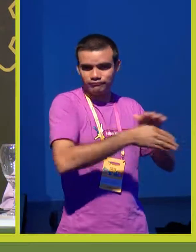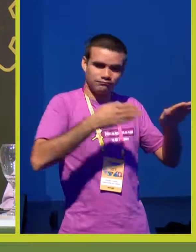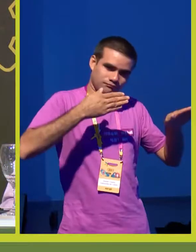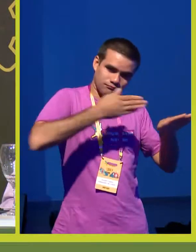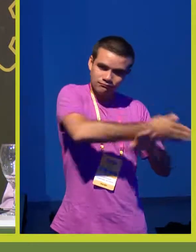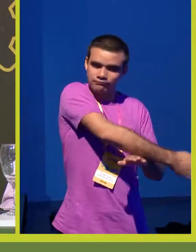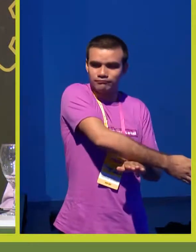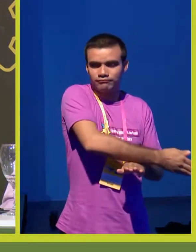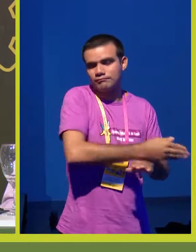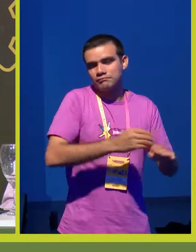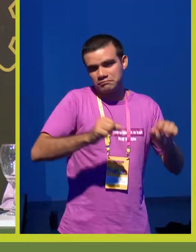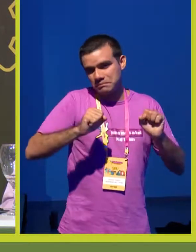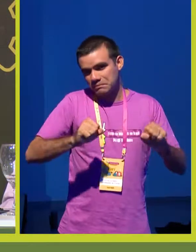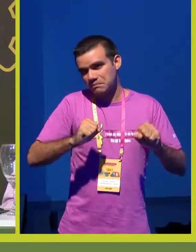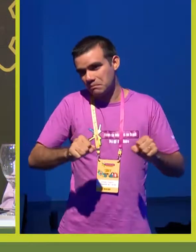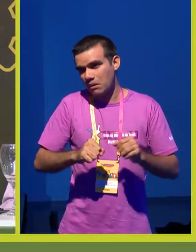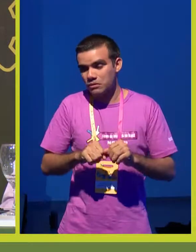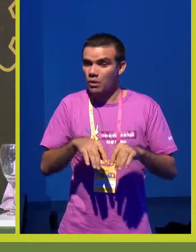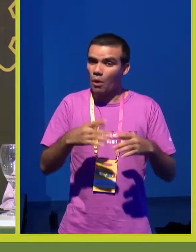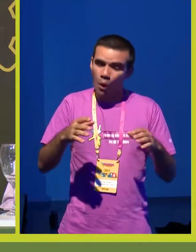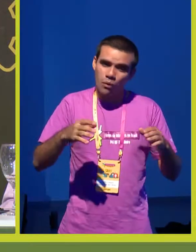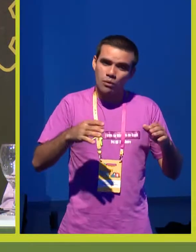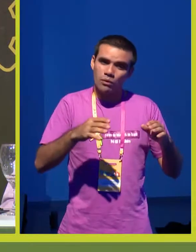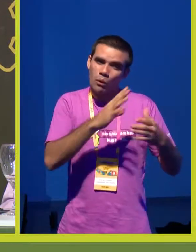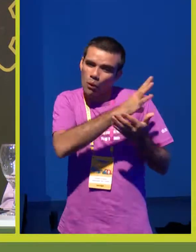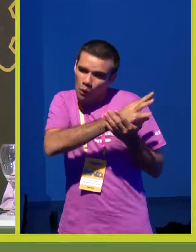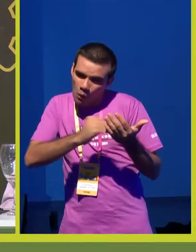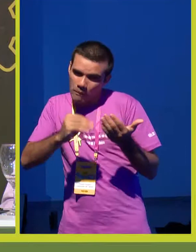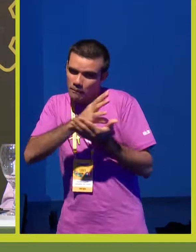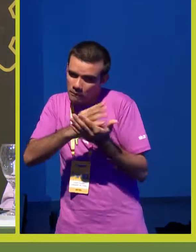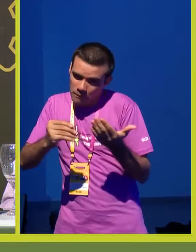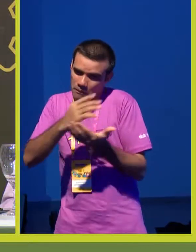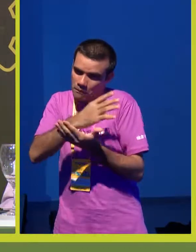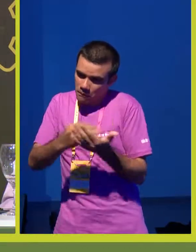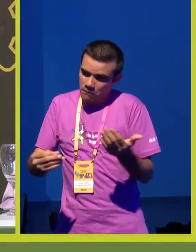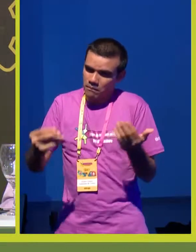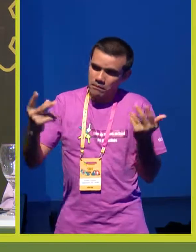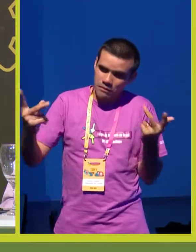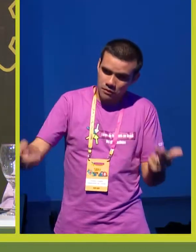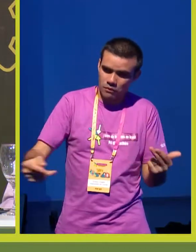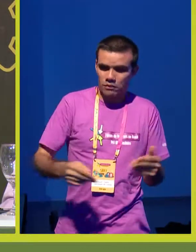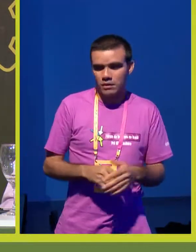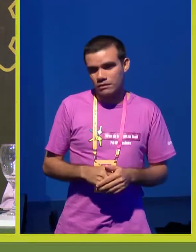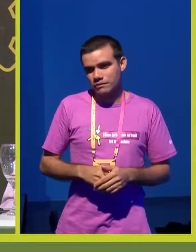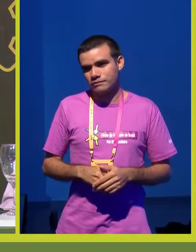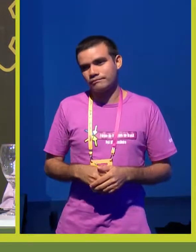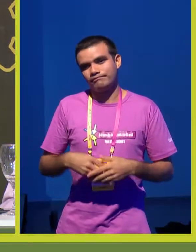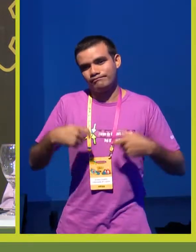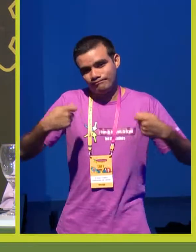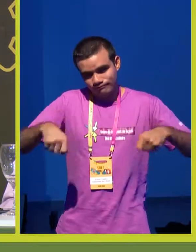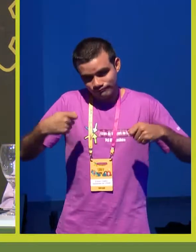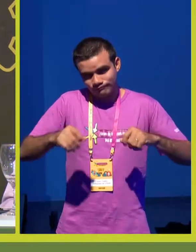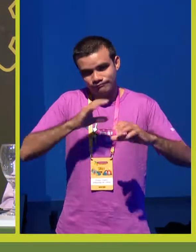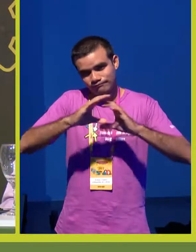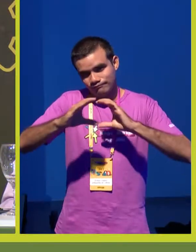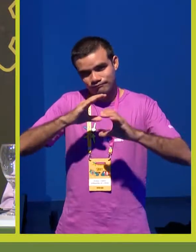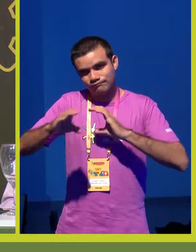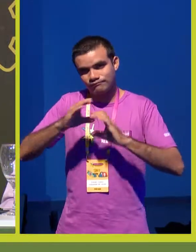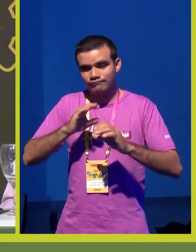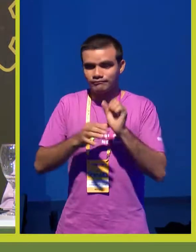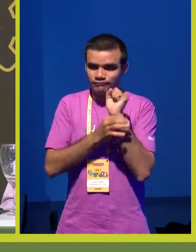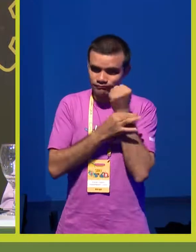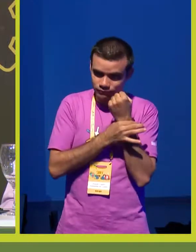recriar para terem elas as comunicações seguras e os